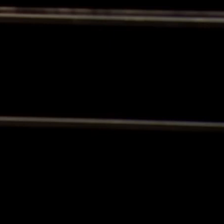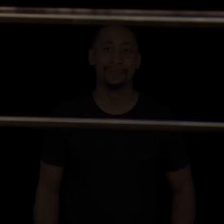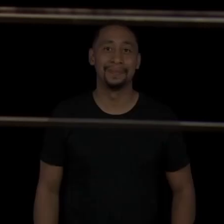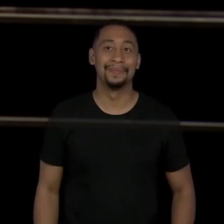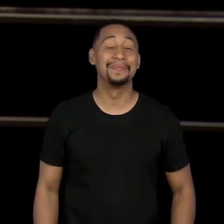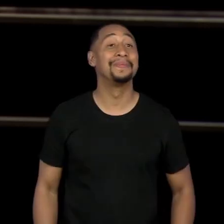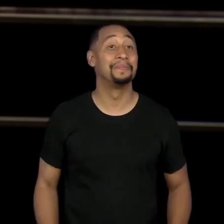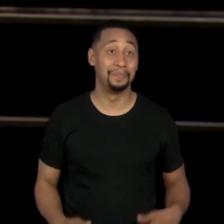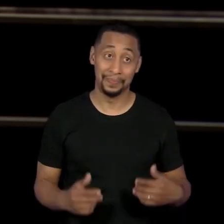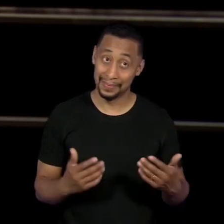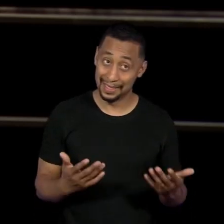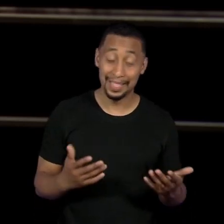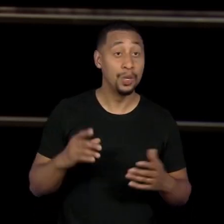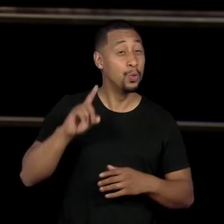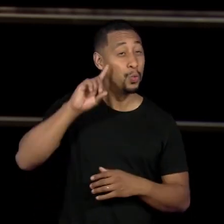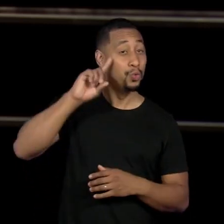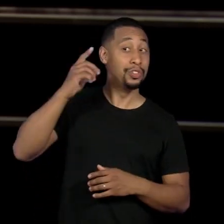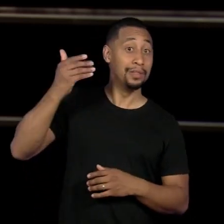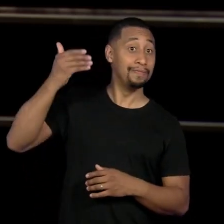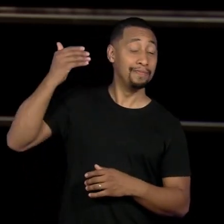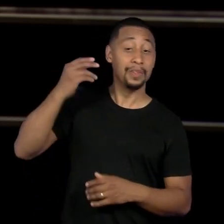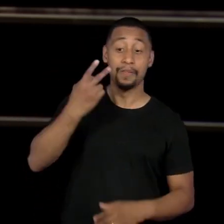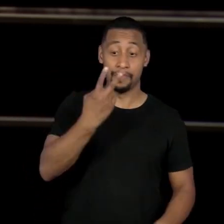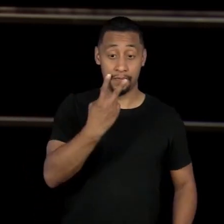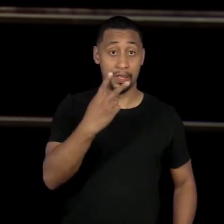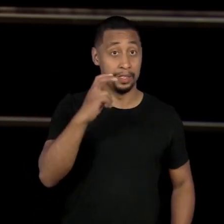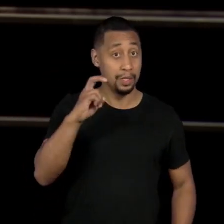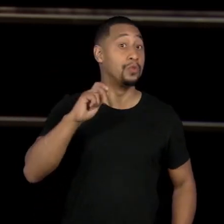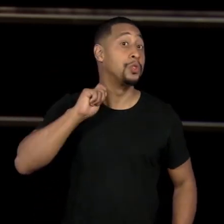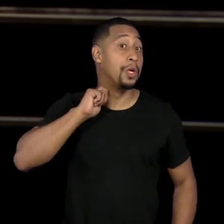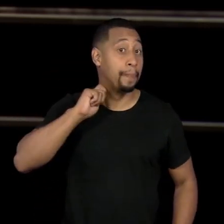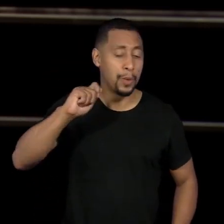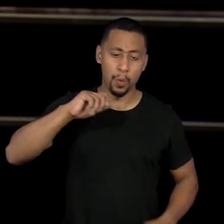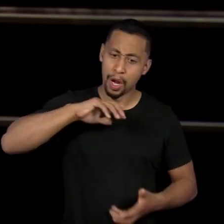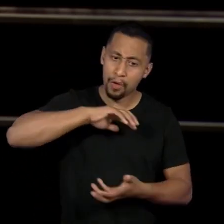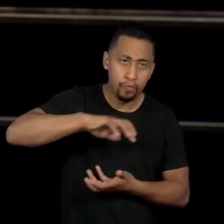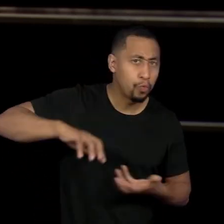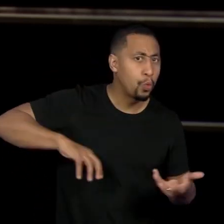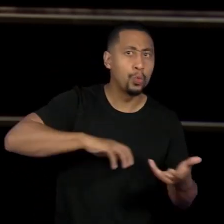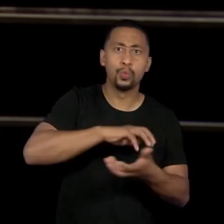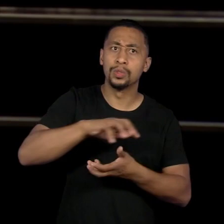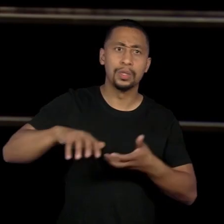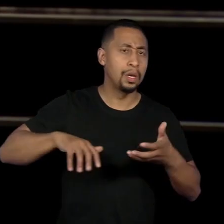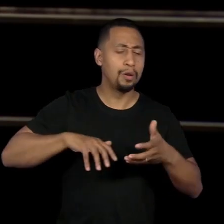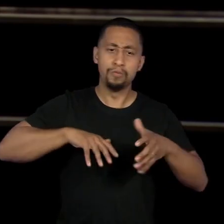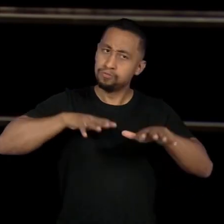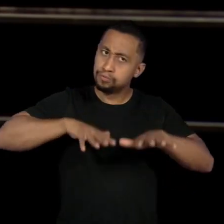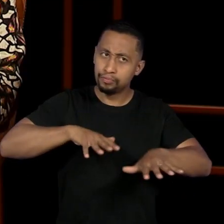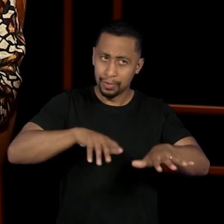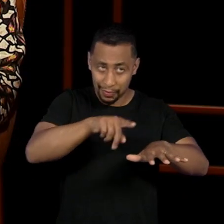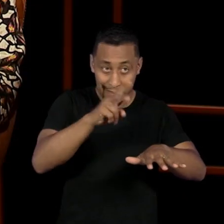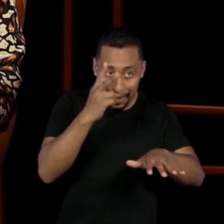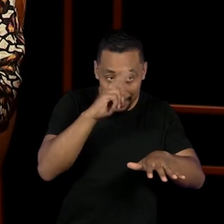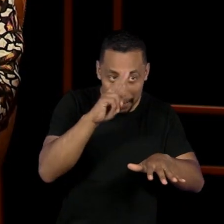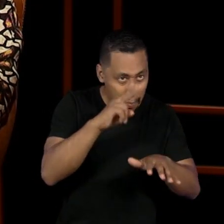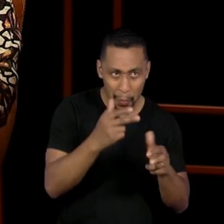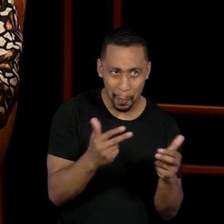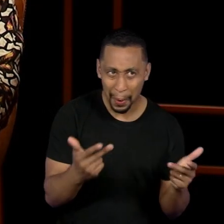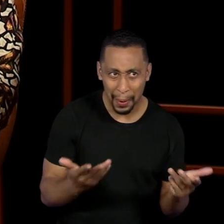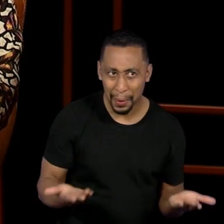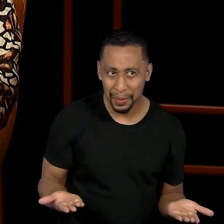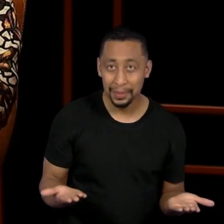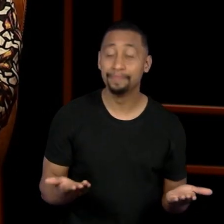Agora, sobre aquele dia 25 de abril, a Revolução dos Cravos, você tem alguma lembrança específica? Tem. Tenho.